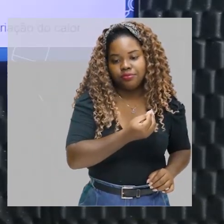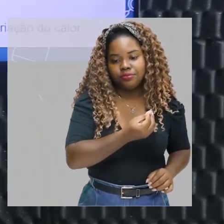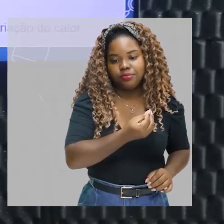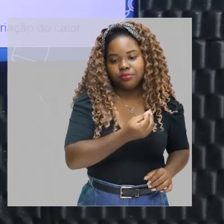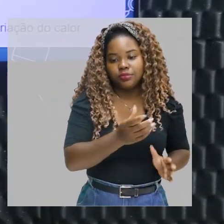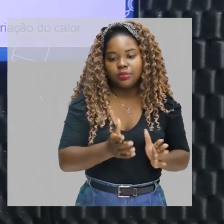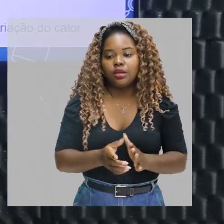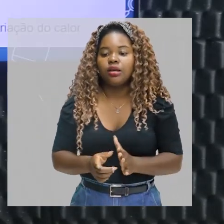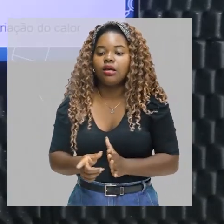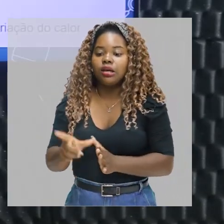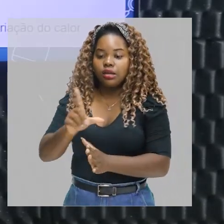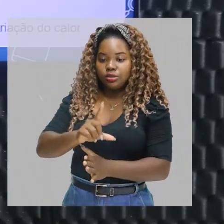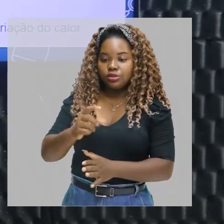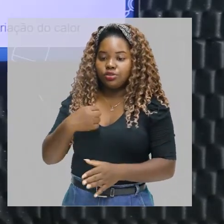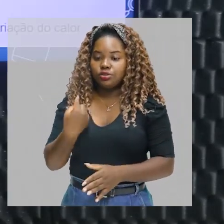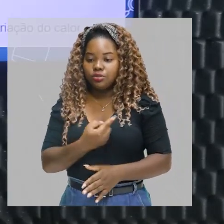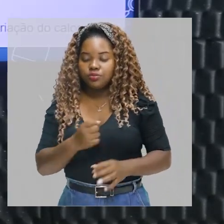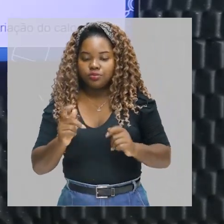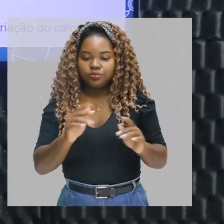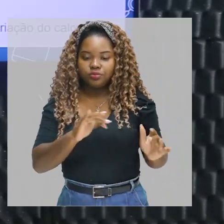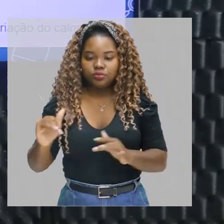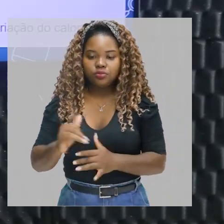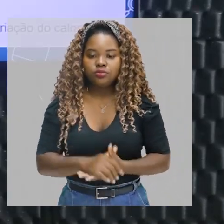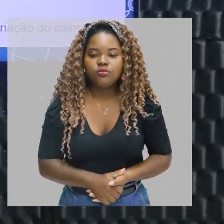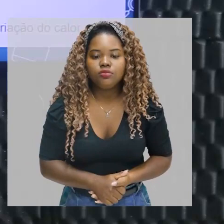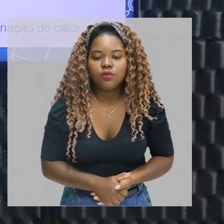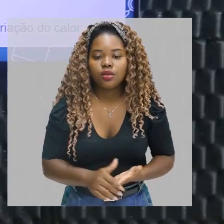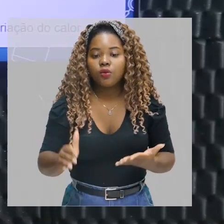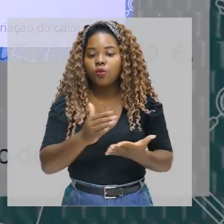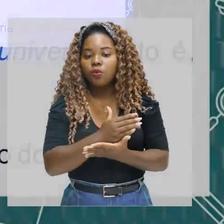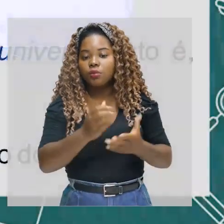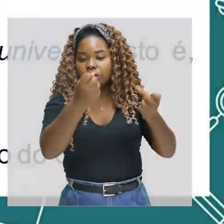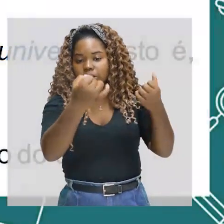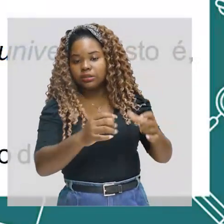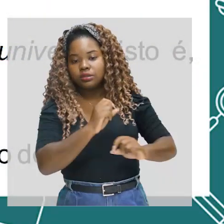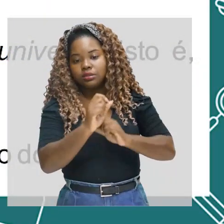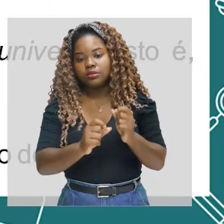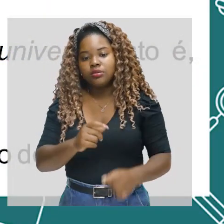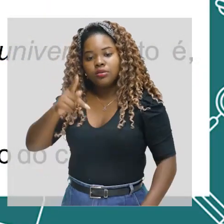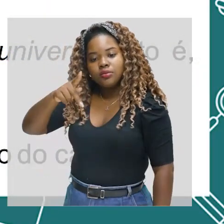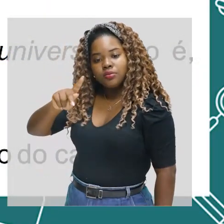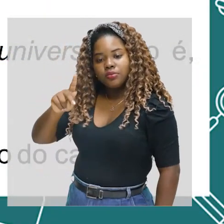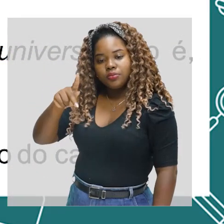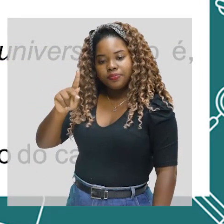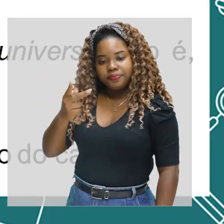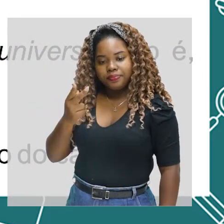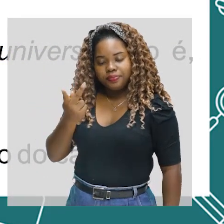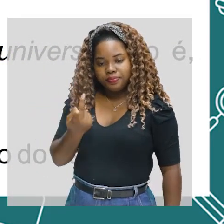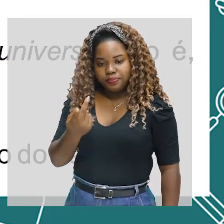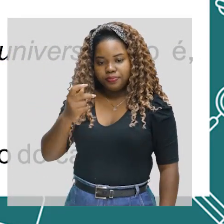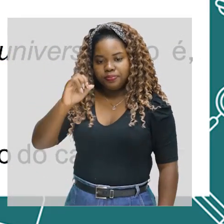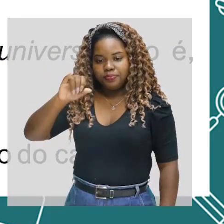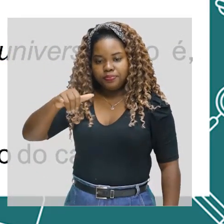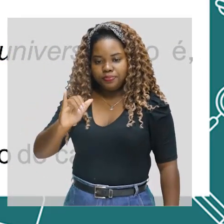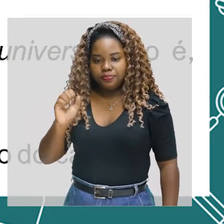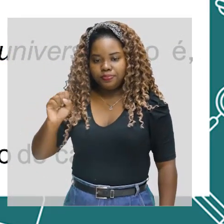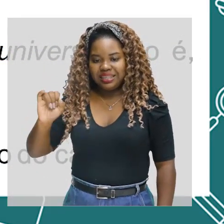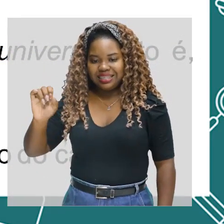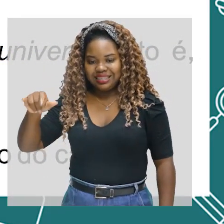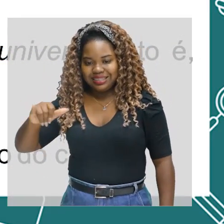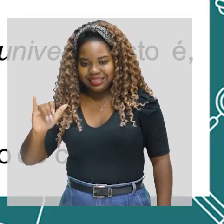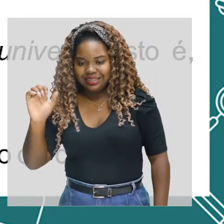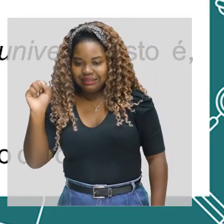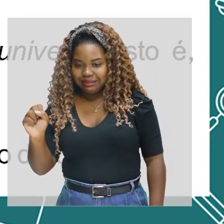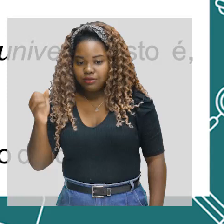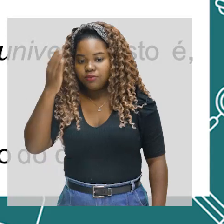ok? Bom, então a gente começa a falar da física dos cosmos. Vamos entender aqui